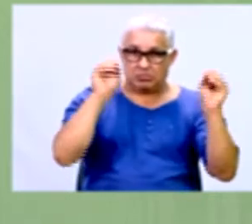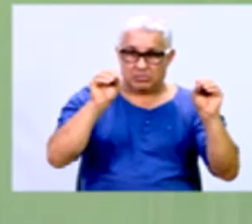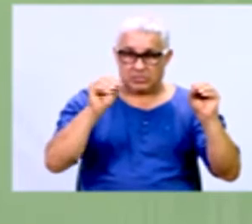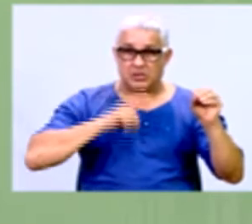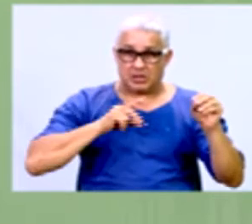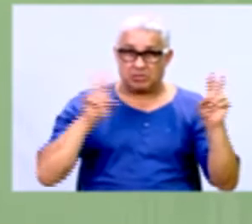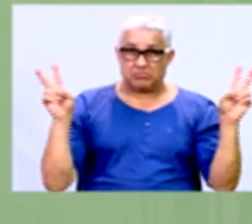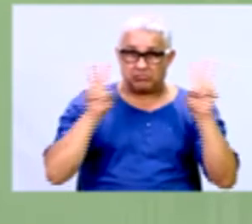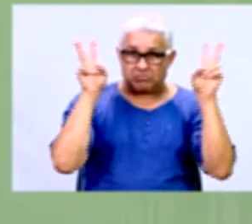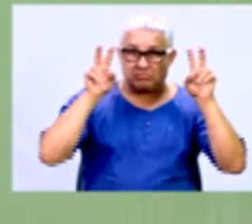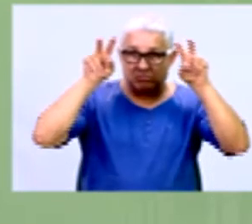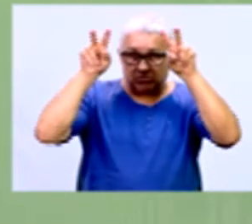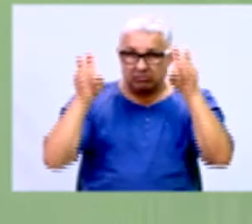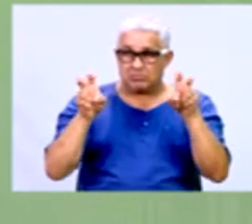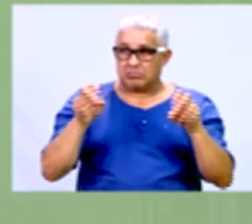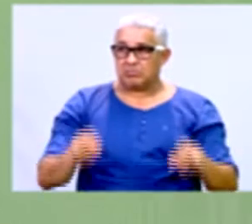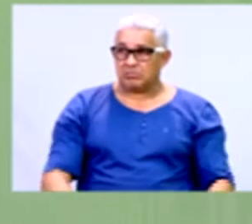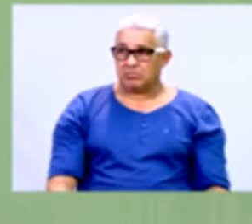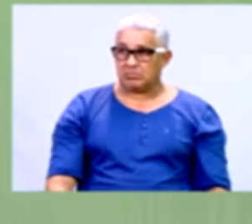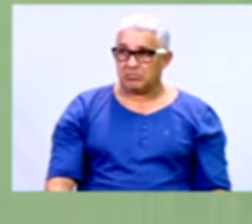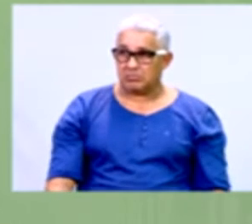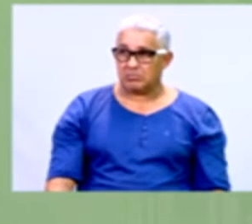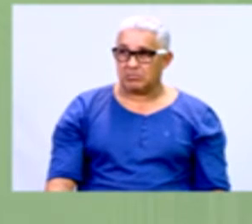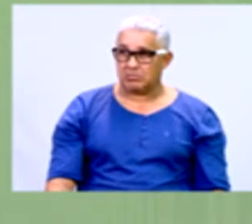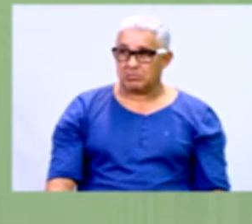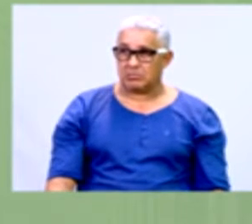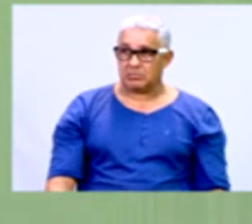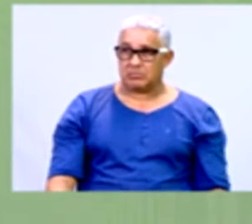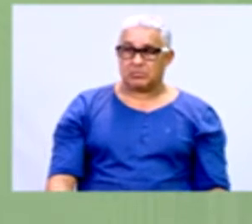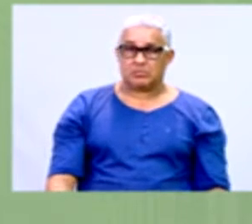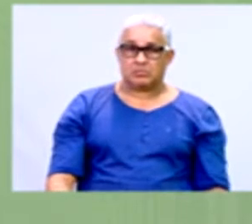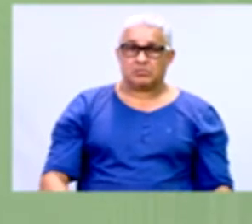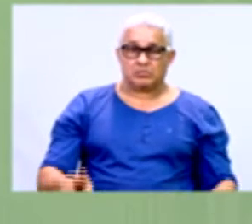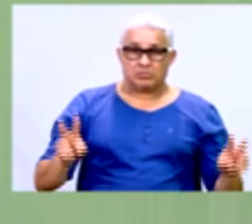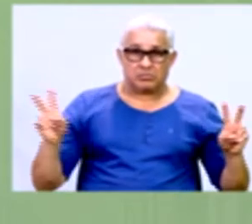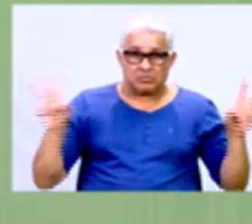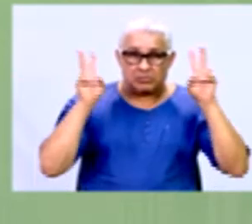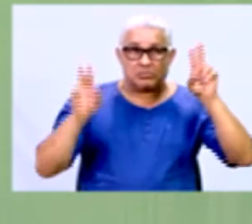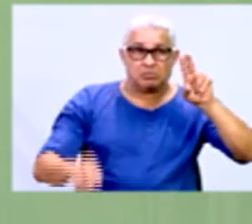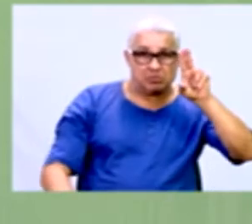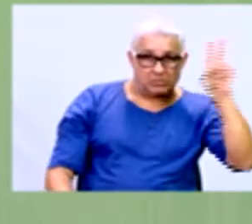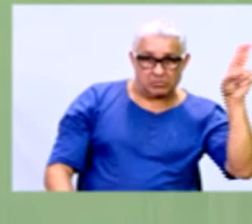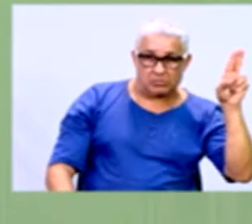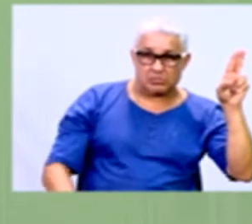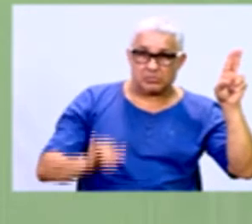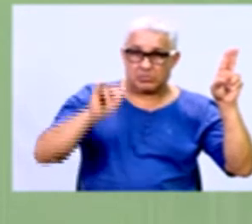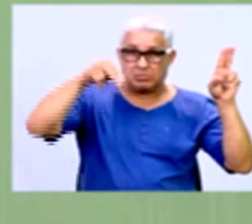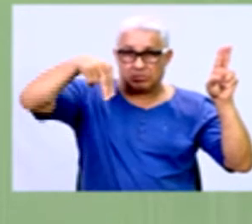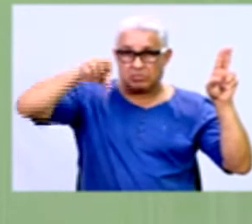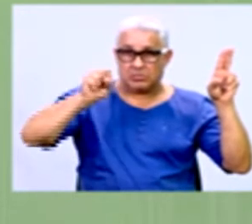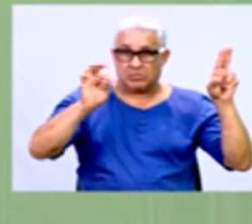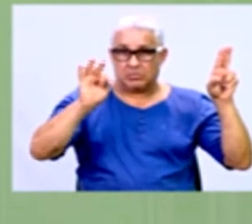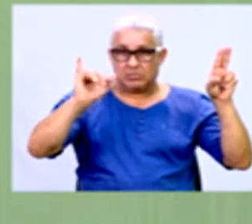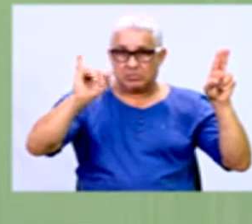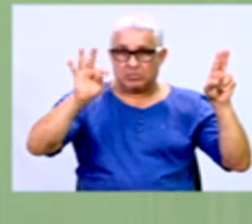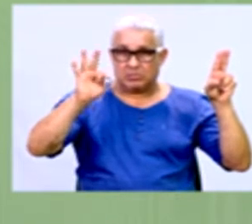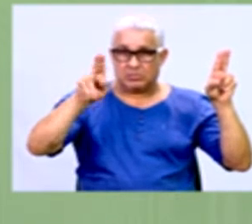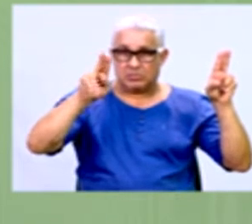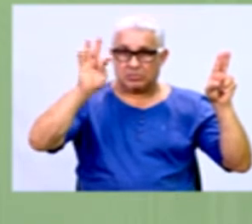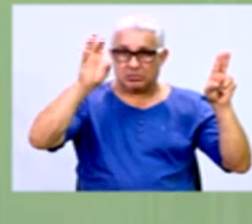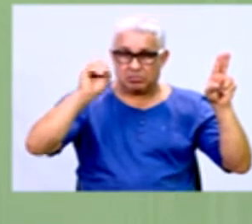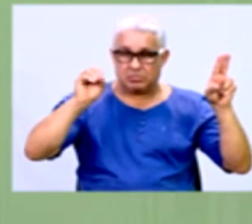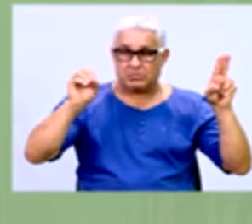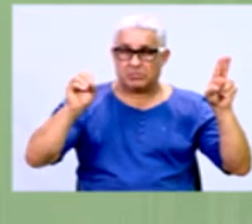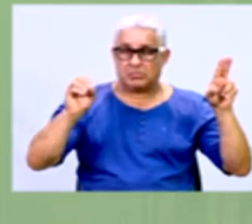né? Nesse caso, o valor de nome é instituto e o valor de cidade é Ouro Preto. O que